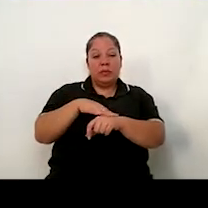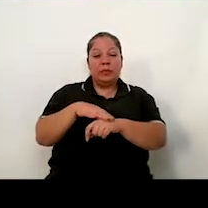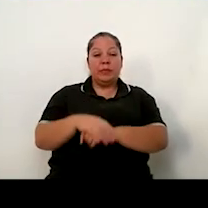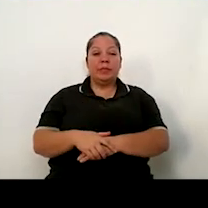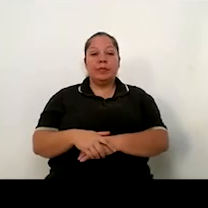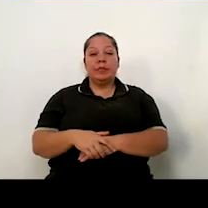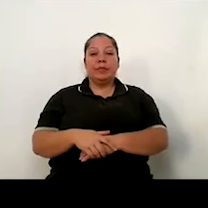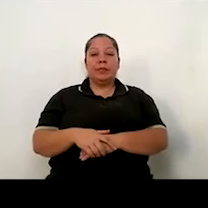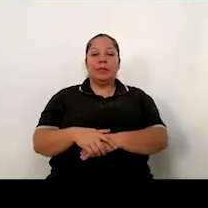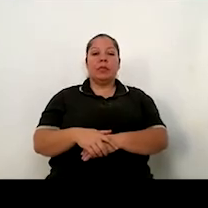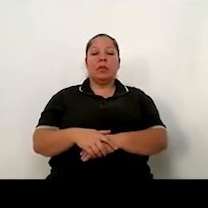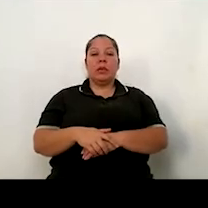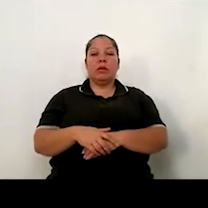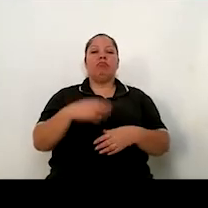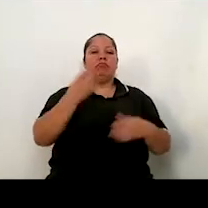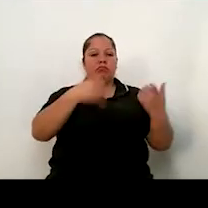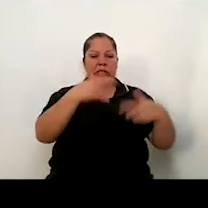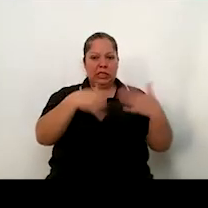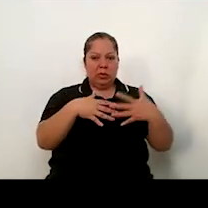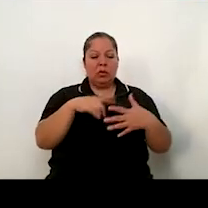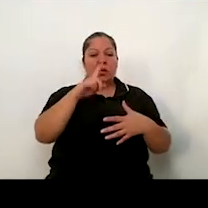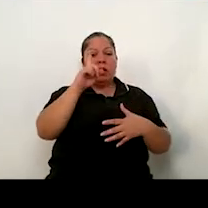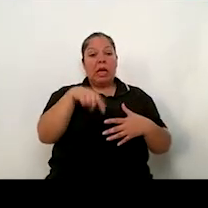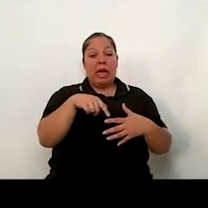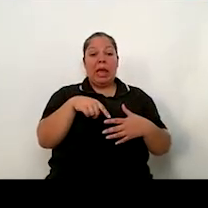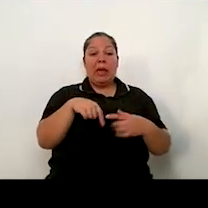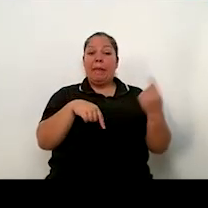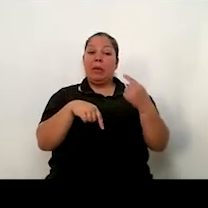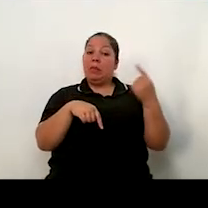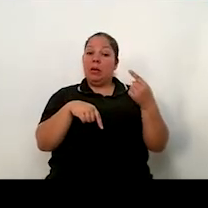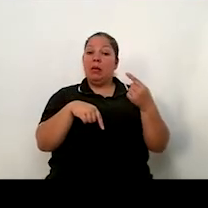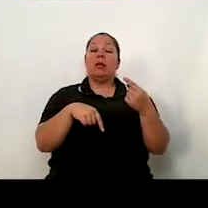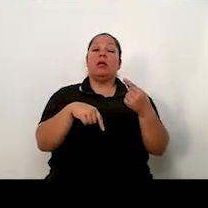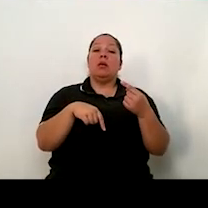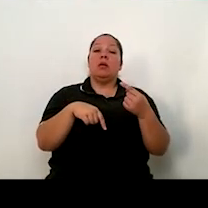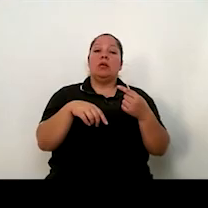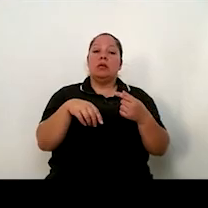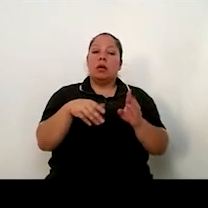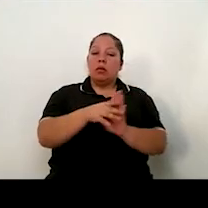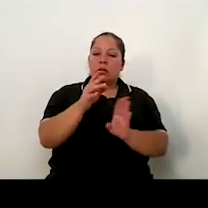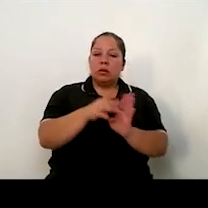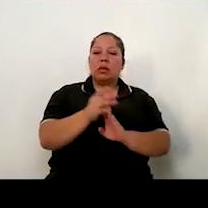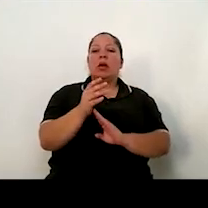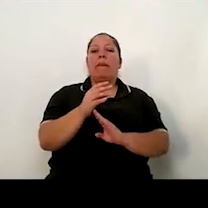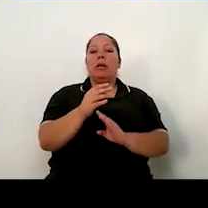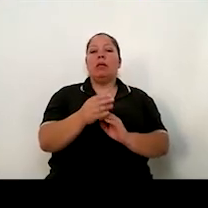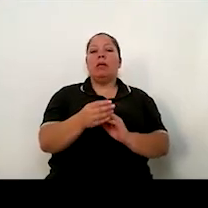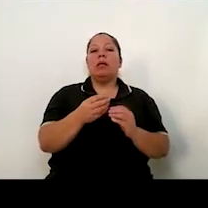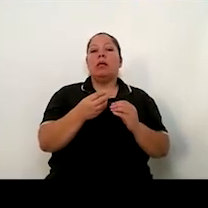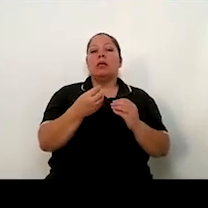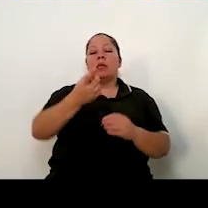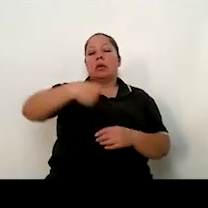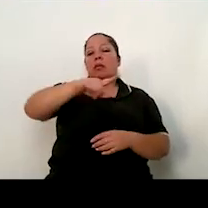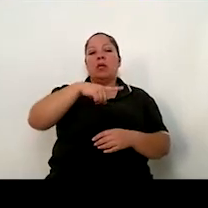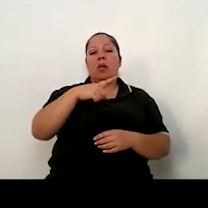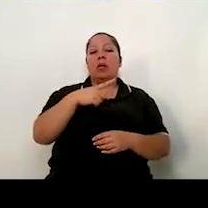falou de prevenção primária, que são as orientações para a gente não desenvolver a doença.